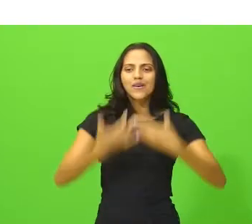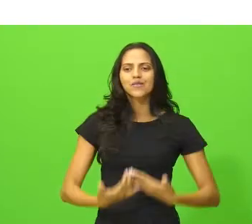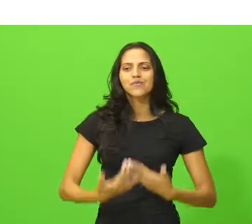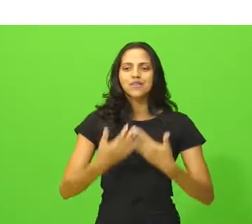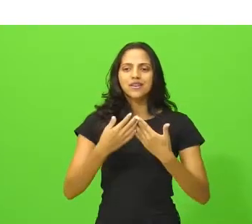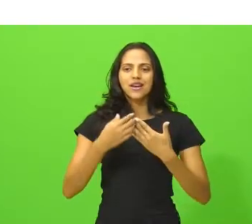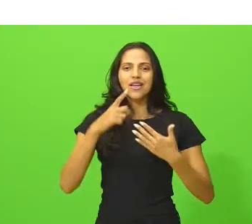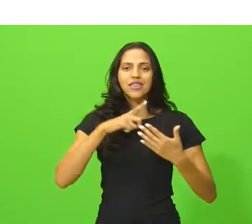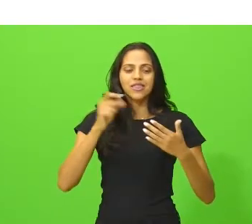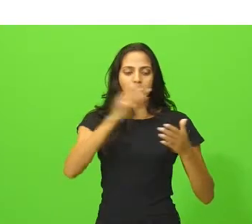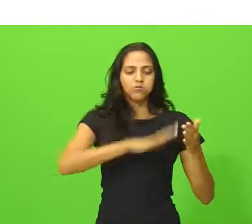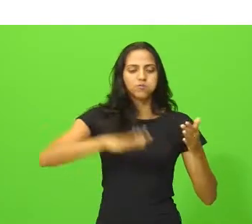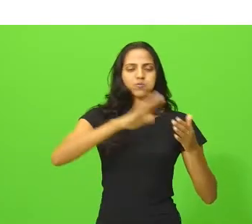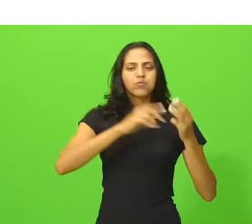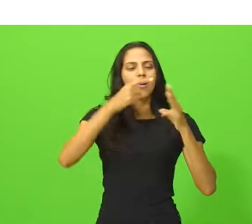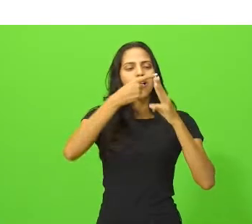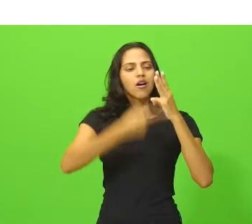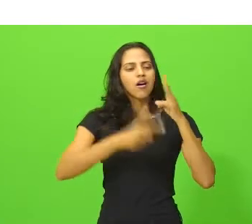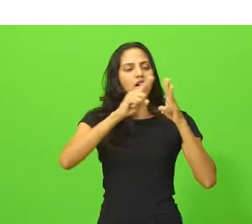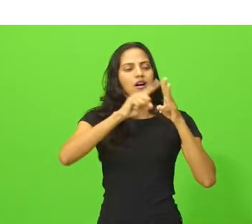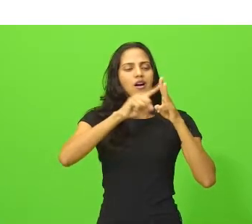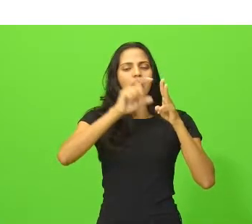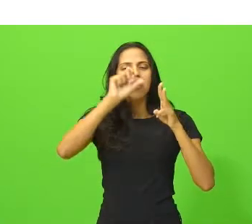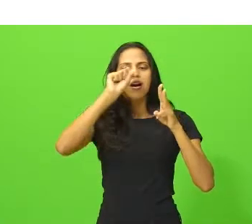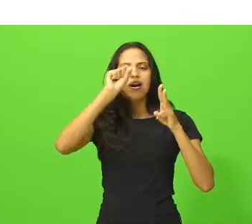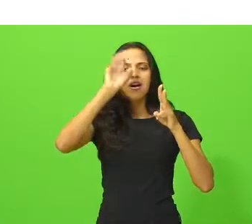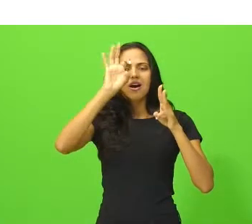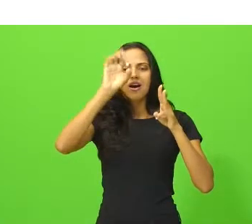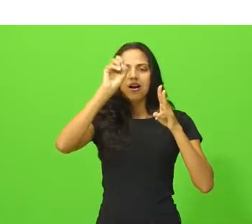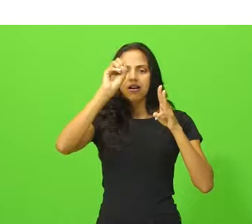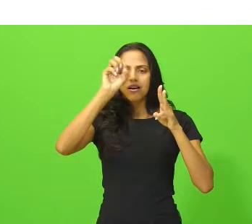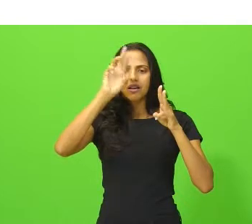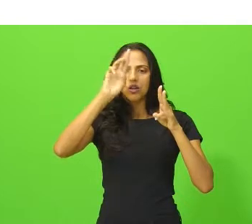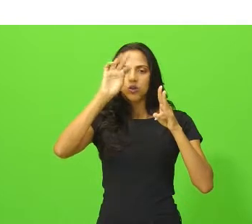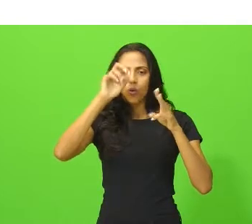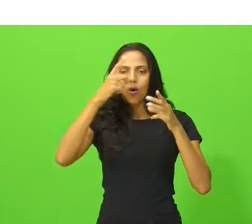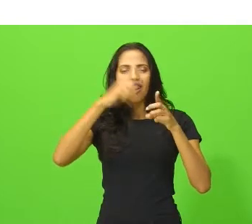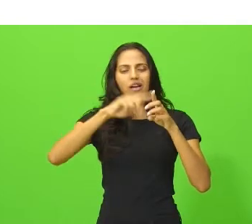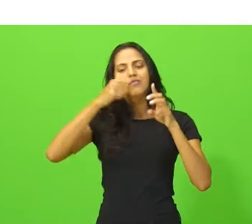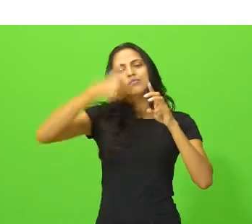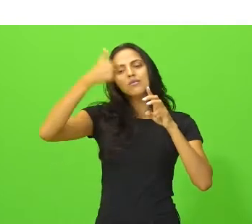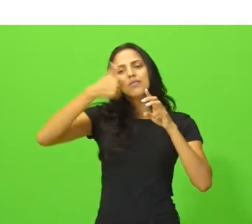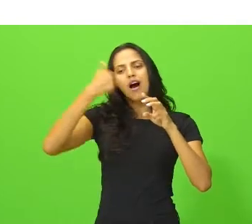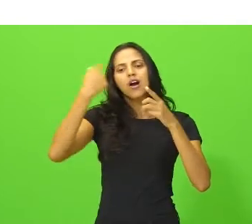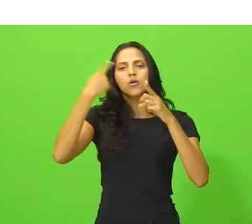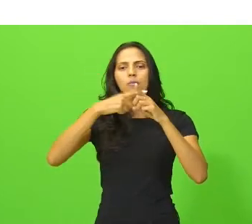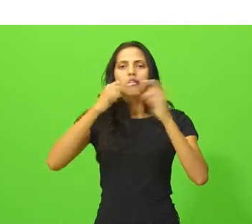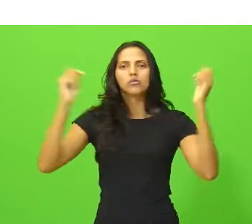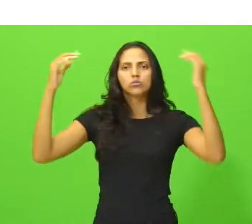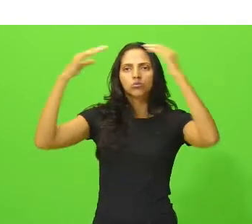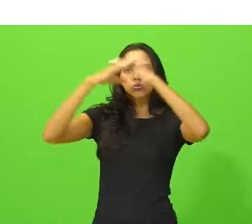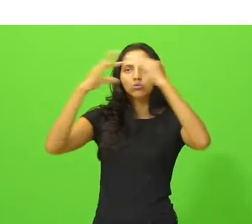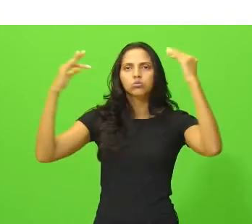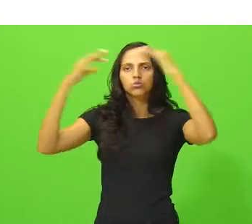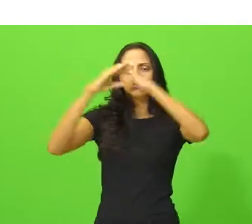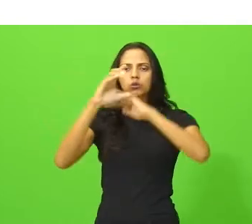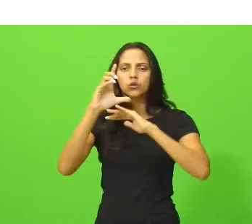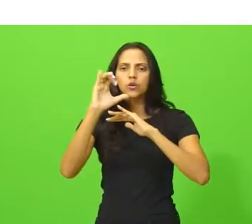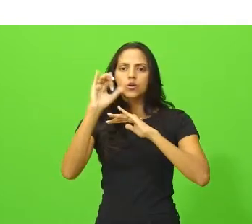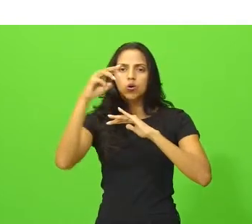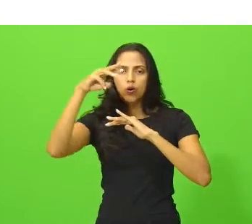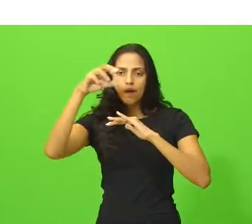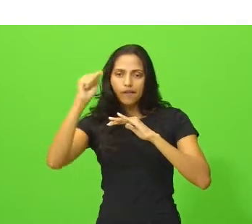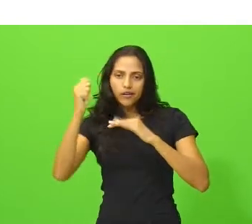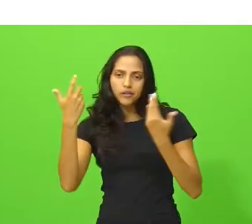que concentra suas atividades no setor primário. Ou seja, considerando o tipo de relação entre o ser humano e as condições climáticas apresentado no texto,